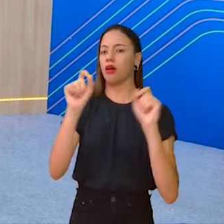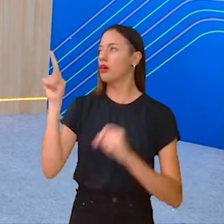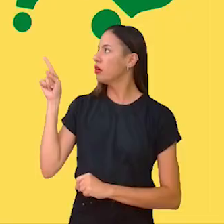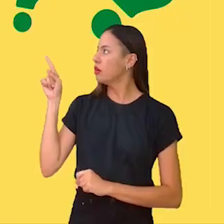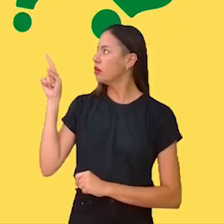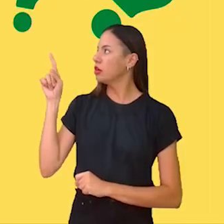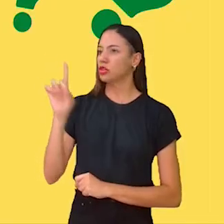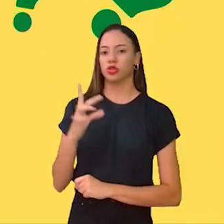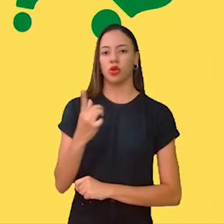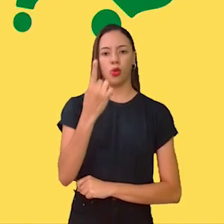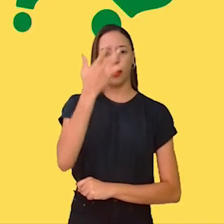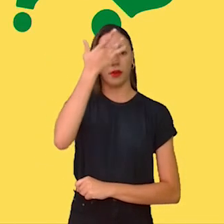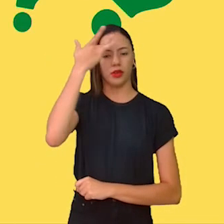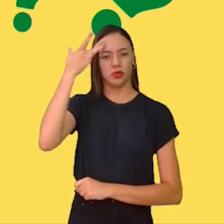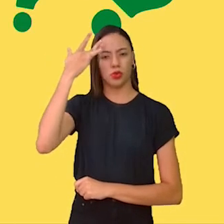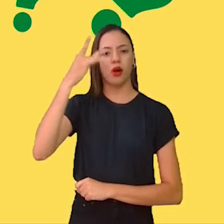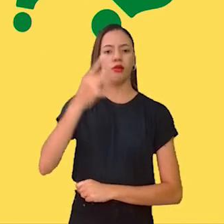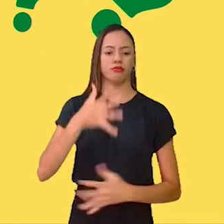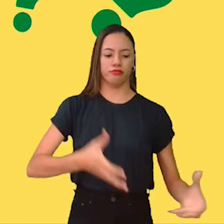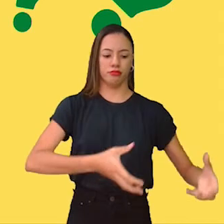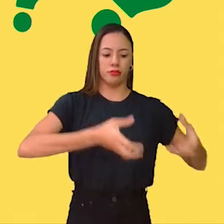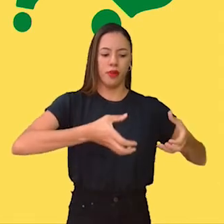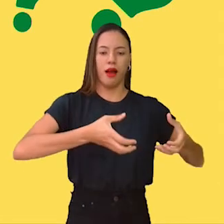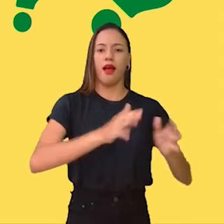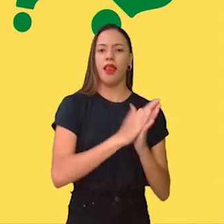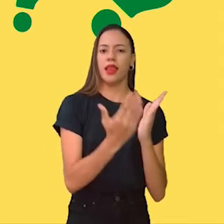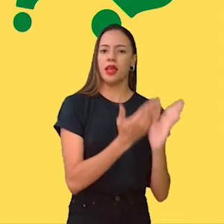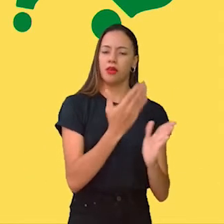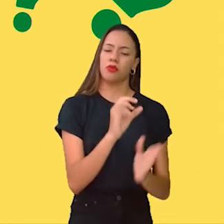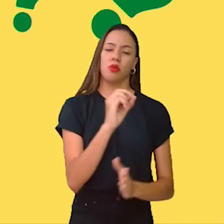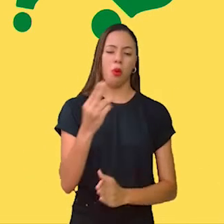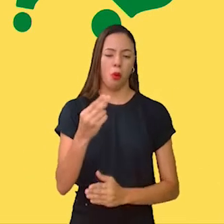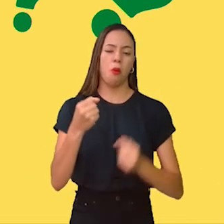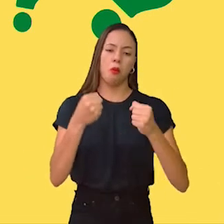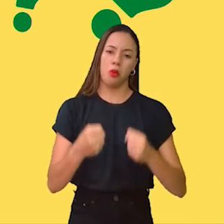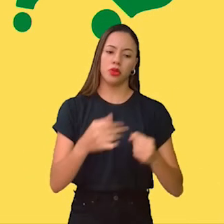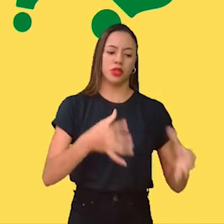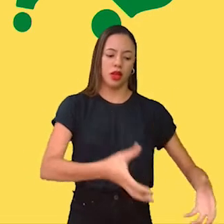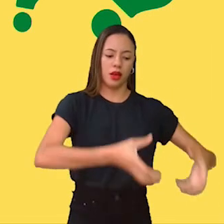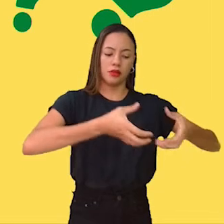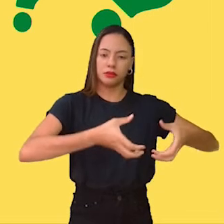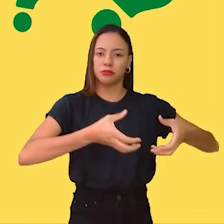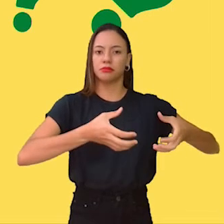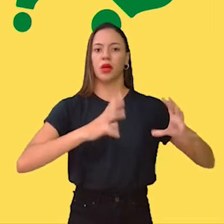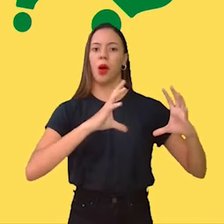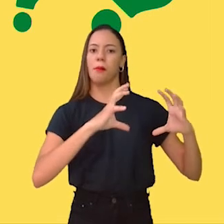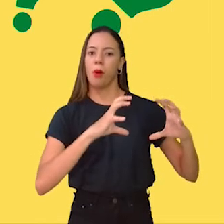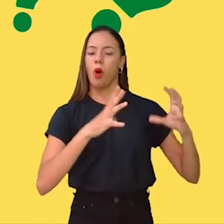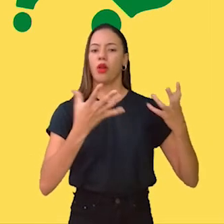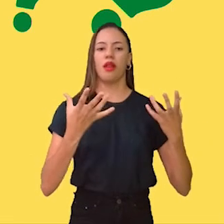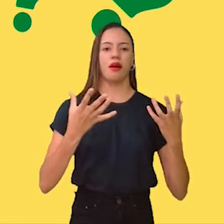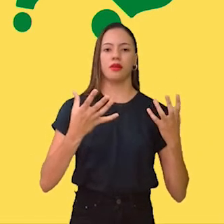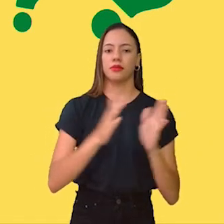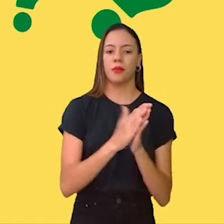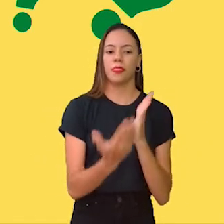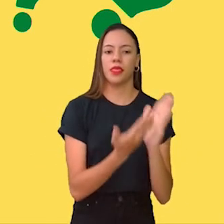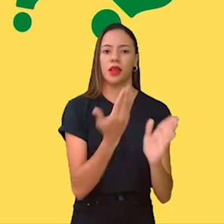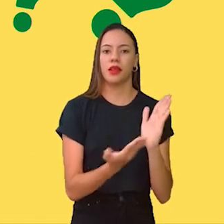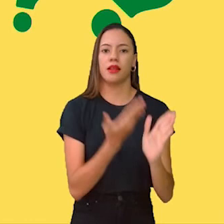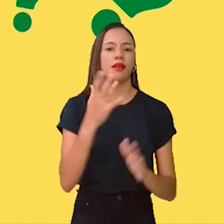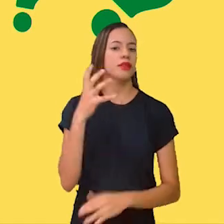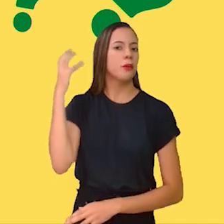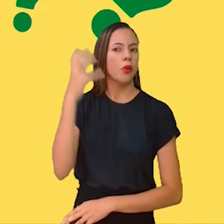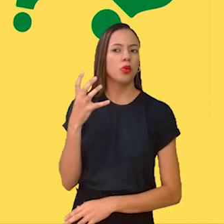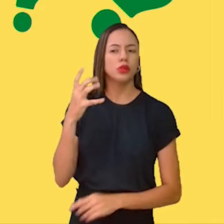ela tá com os livros, mas podia estar com partitura musical, né, Rodo? Ou com uma bola de futebol. E tem várias coisas ao redor